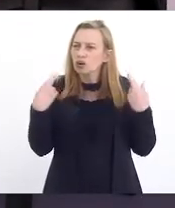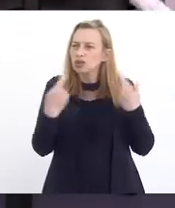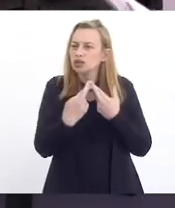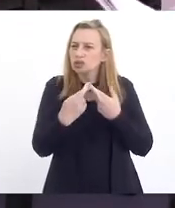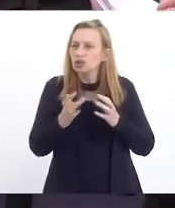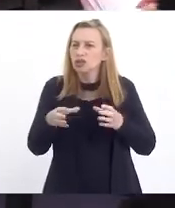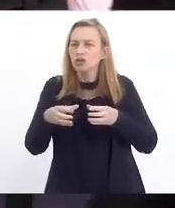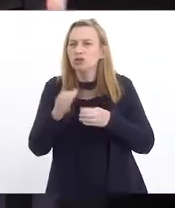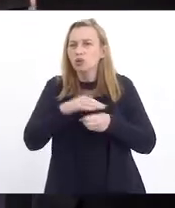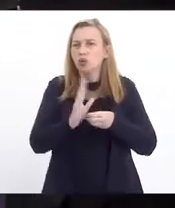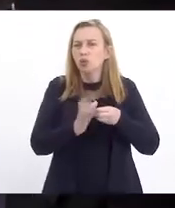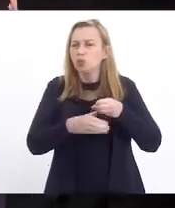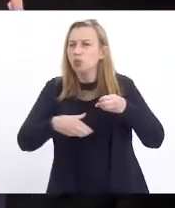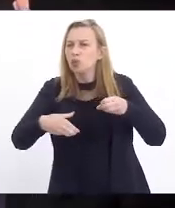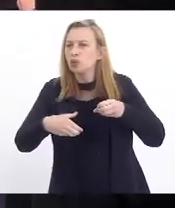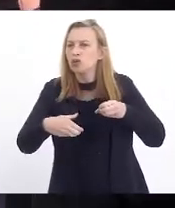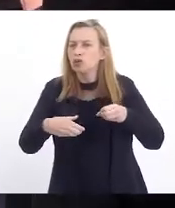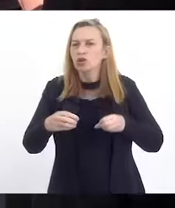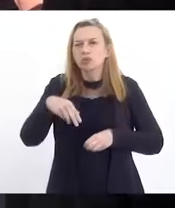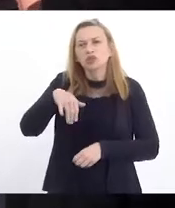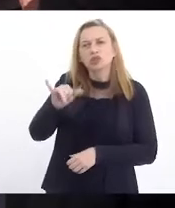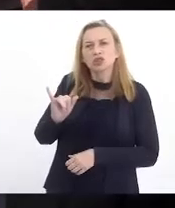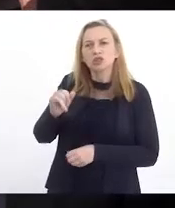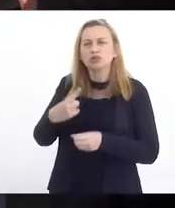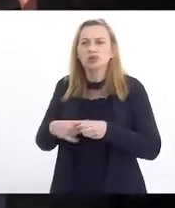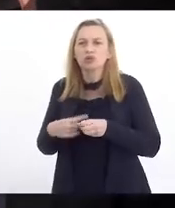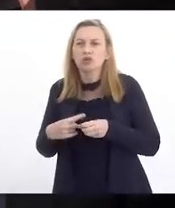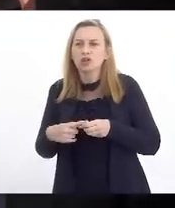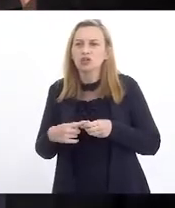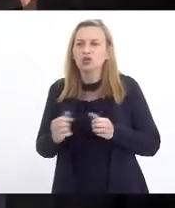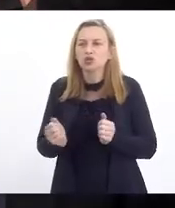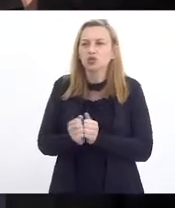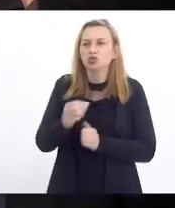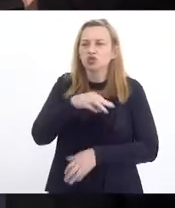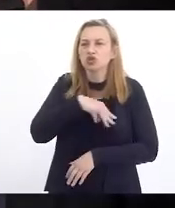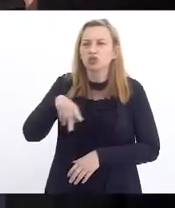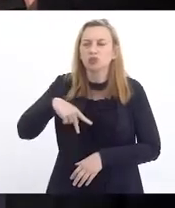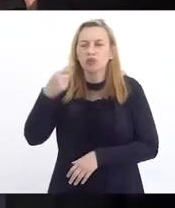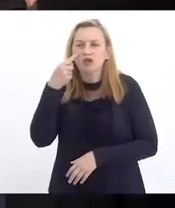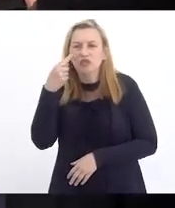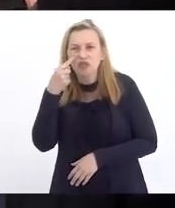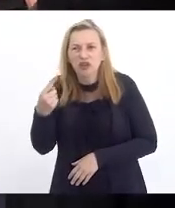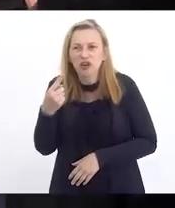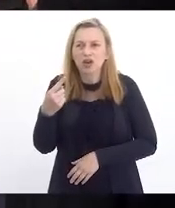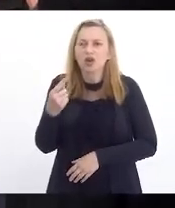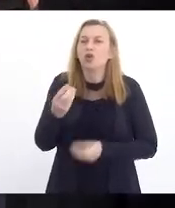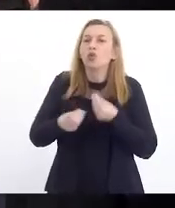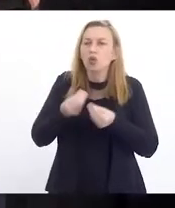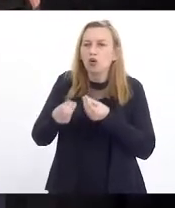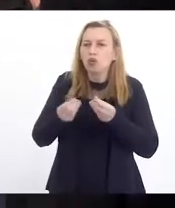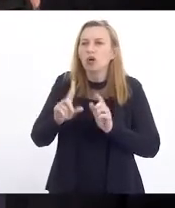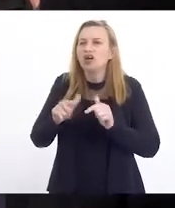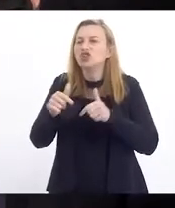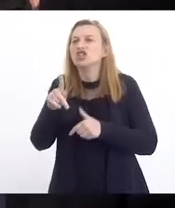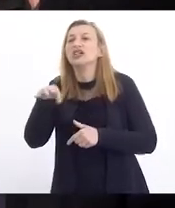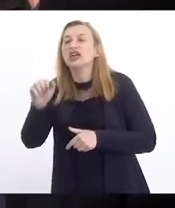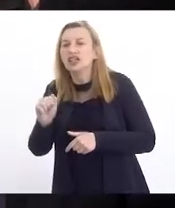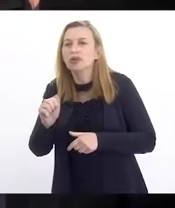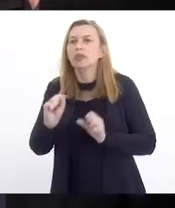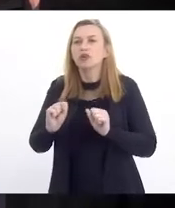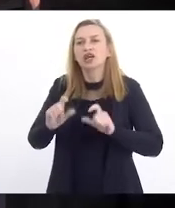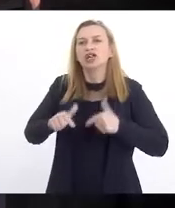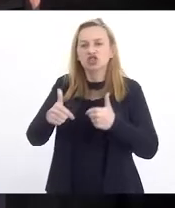Comissão de Saneamento Ambiental com o município de Nova Iguaçu, com o Ministério Público, para a gente poder ver de que forma pode colocar essas ETs para poder